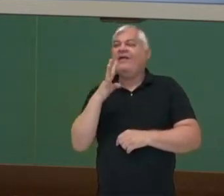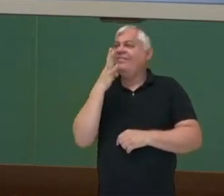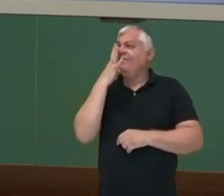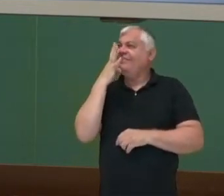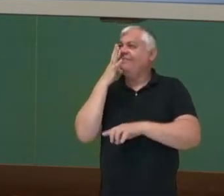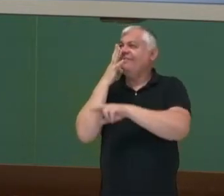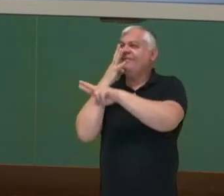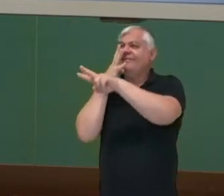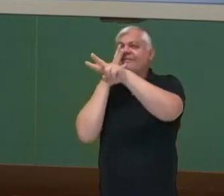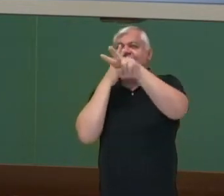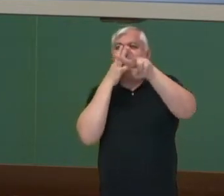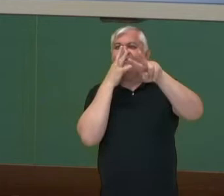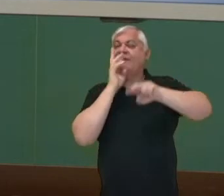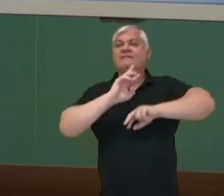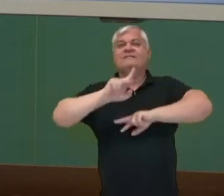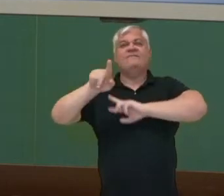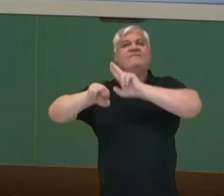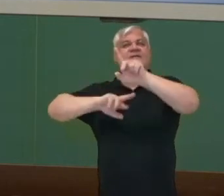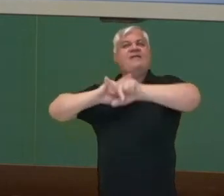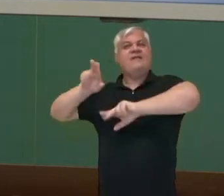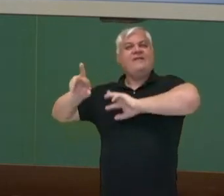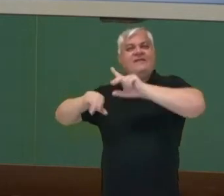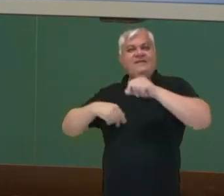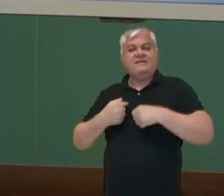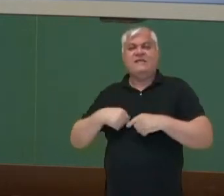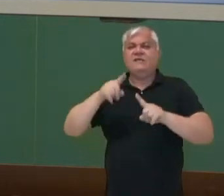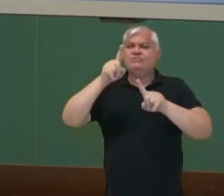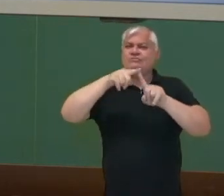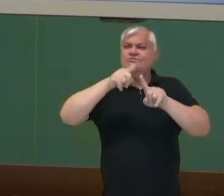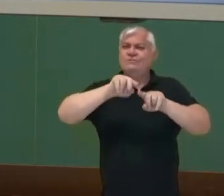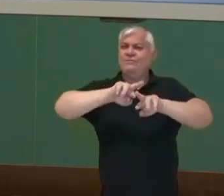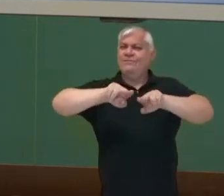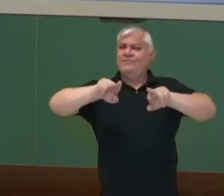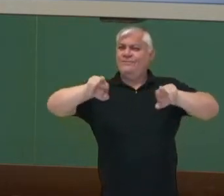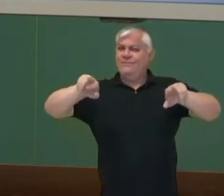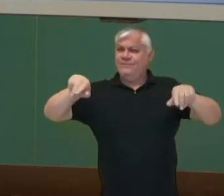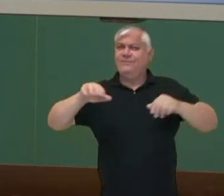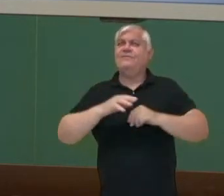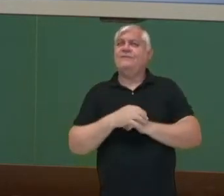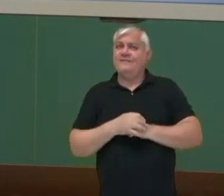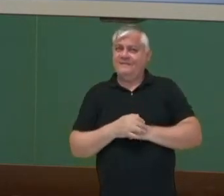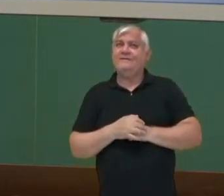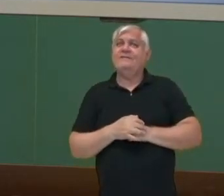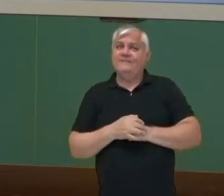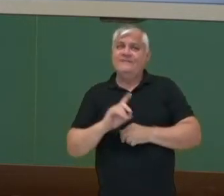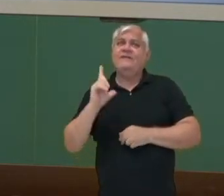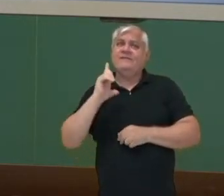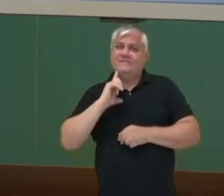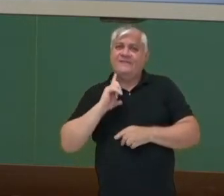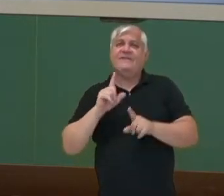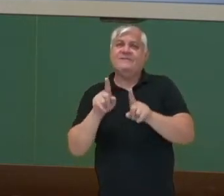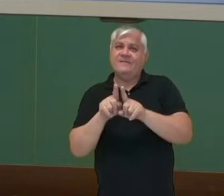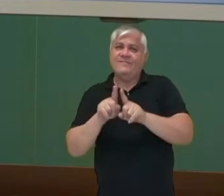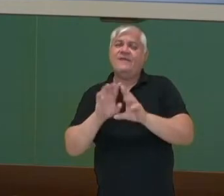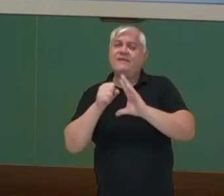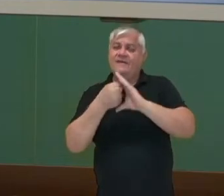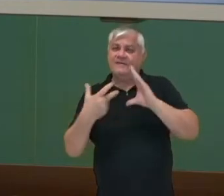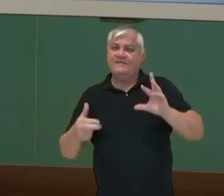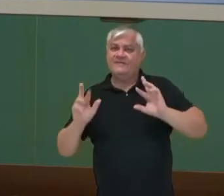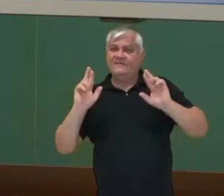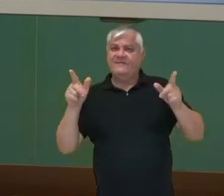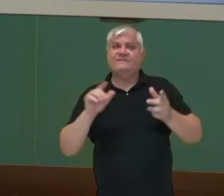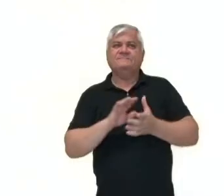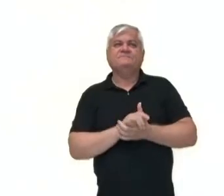são bastante diversificadas. Porque se eu tenho vários tipos de vegetação, é claro que eu vou ter diferentes características da